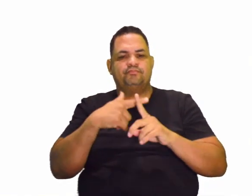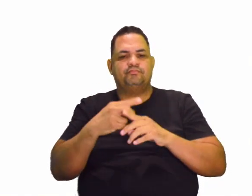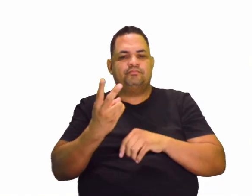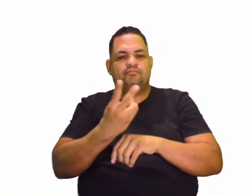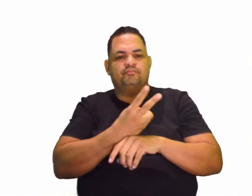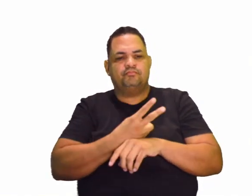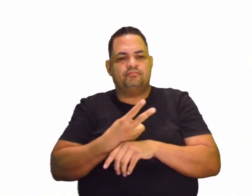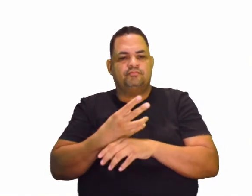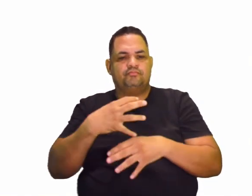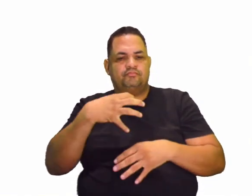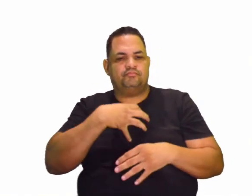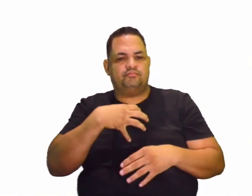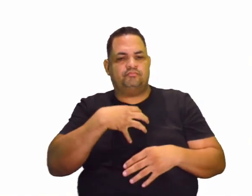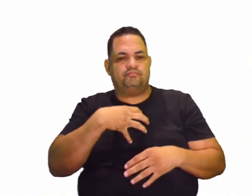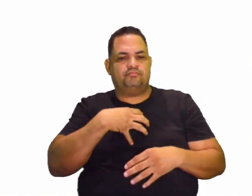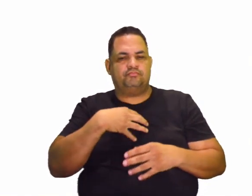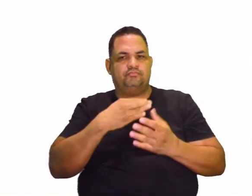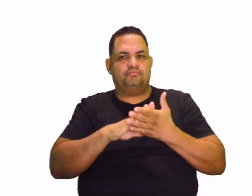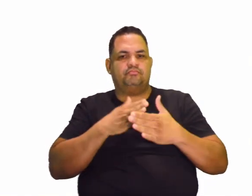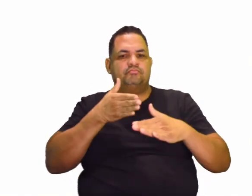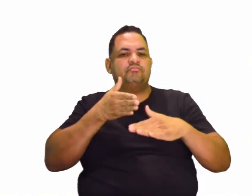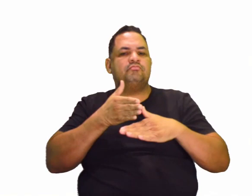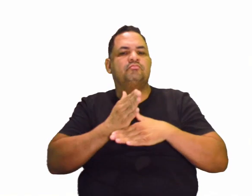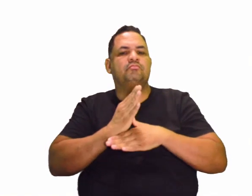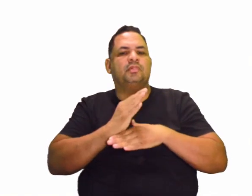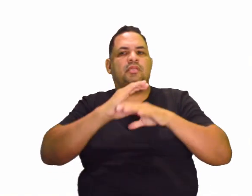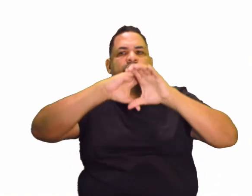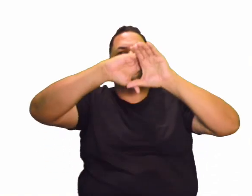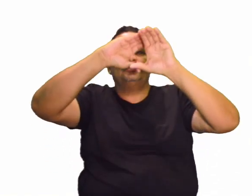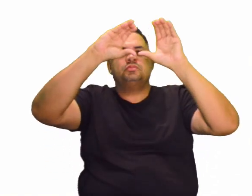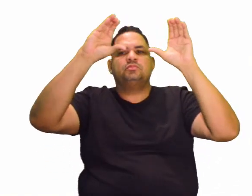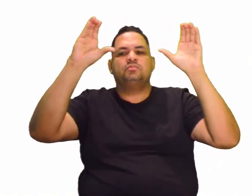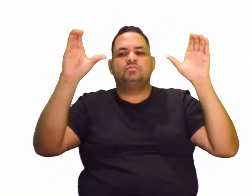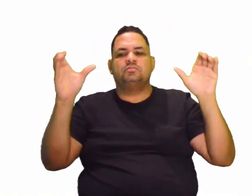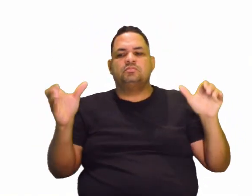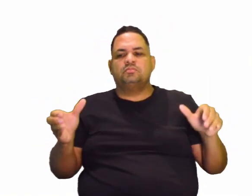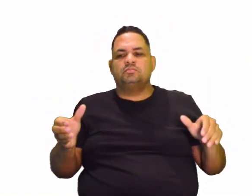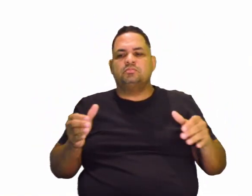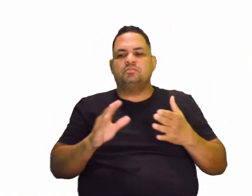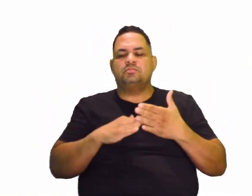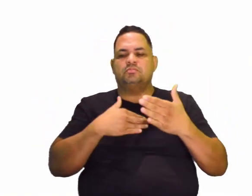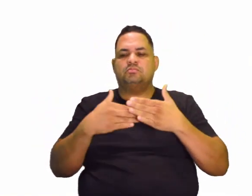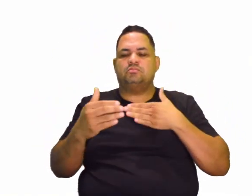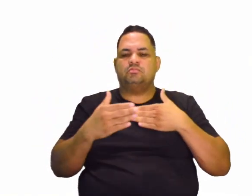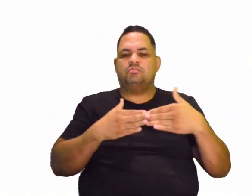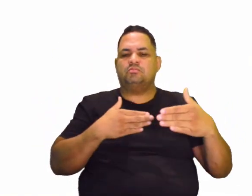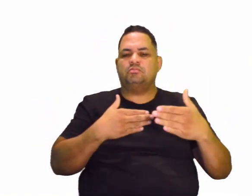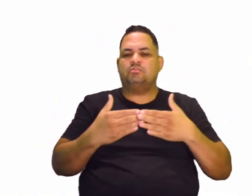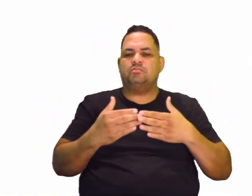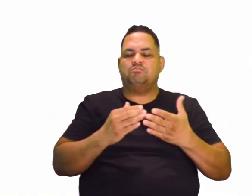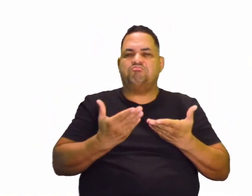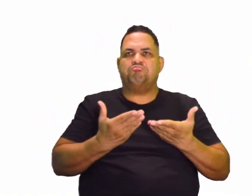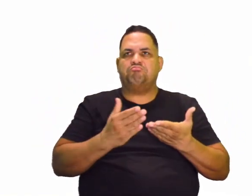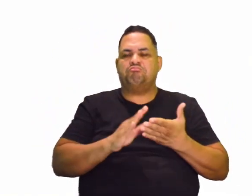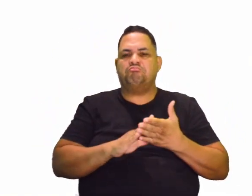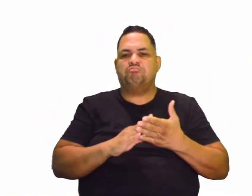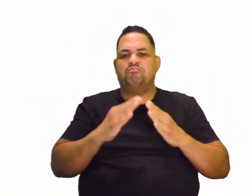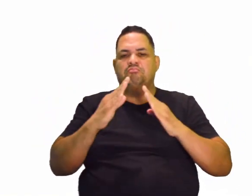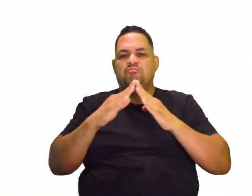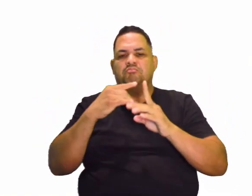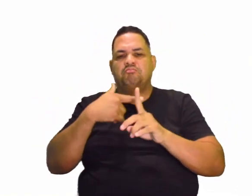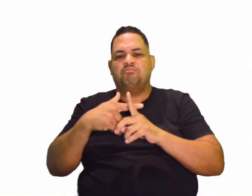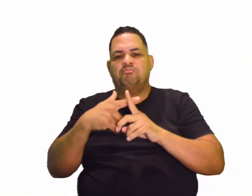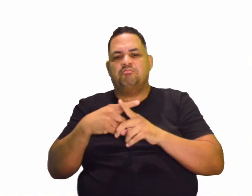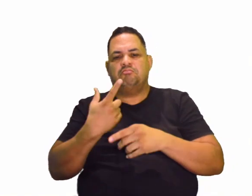dar a sensação de estar entrando no céu. Então, qualquer igreja, principalmente as igrejas católicas, que